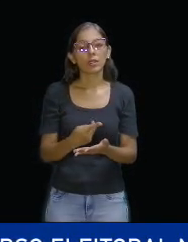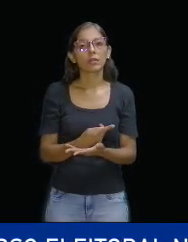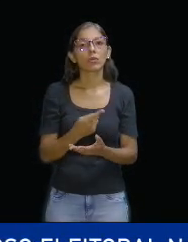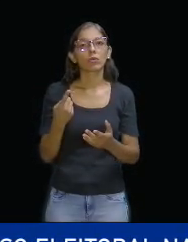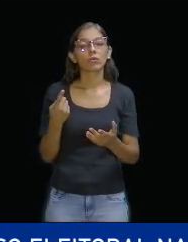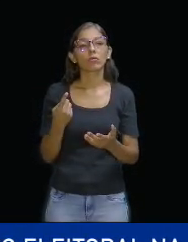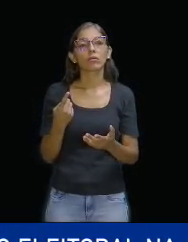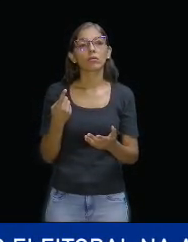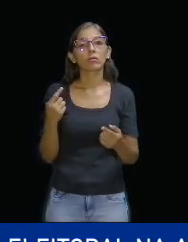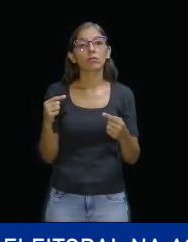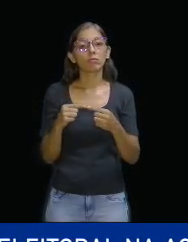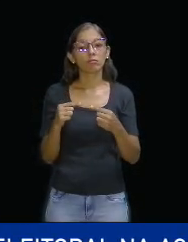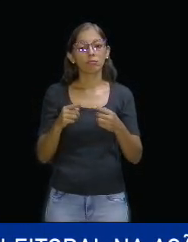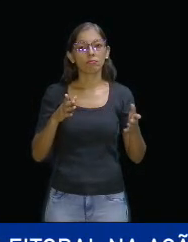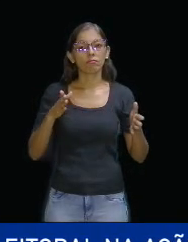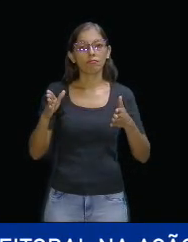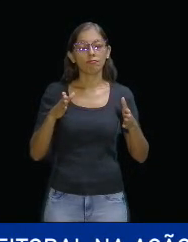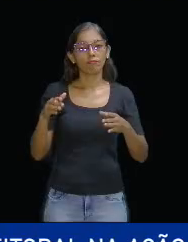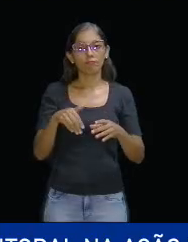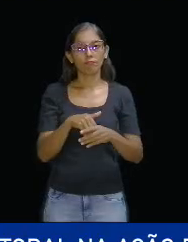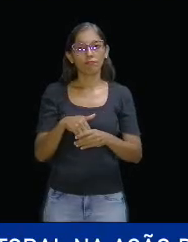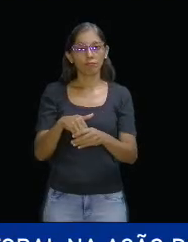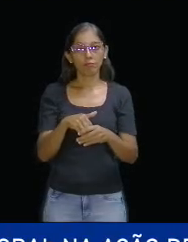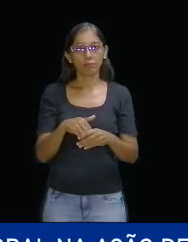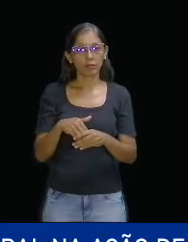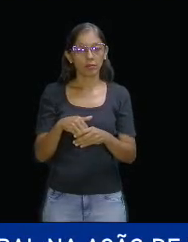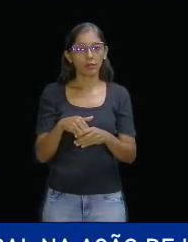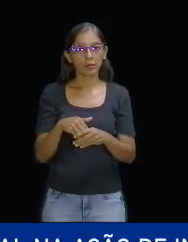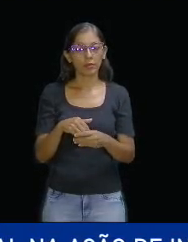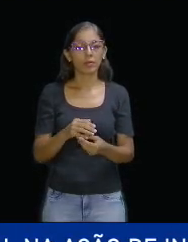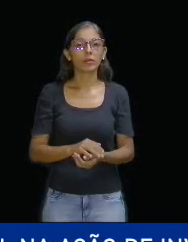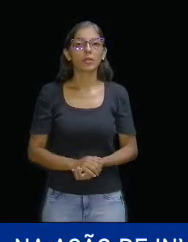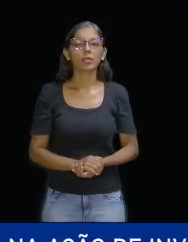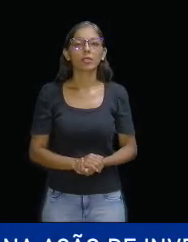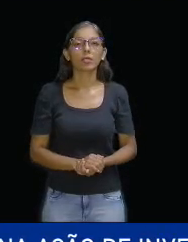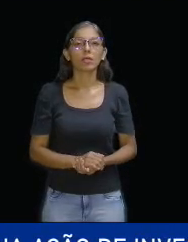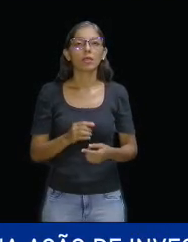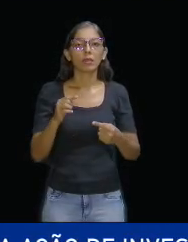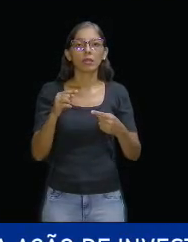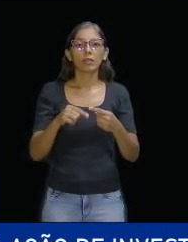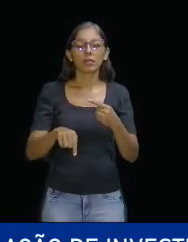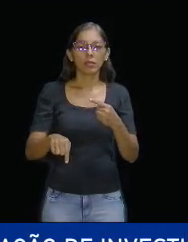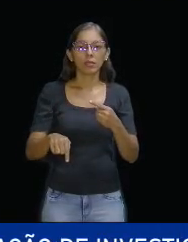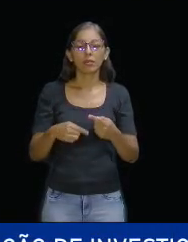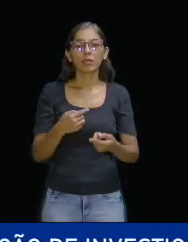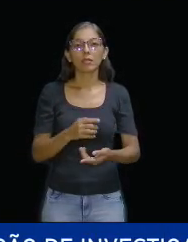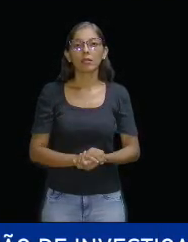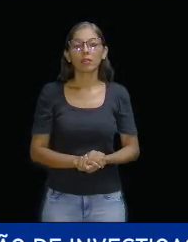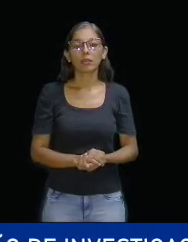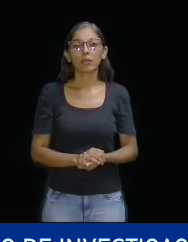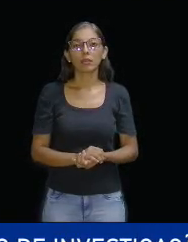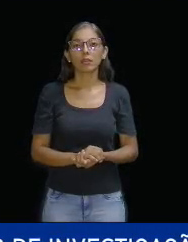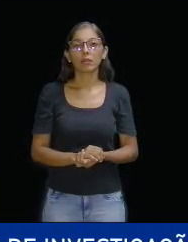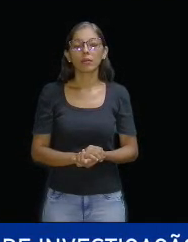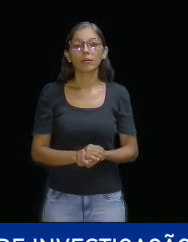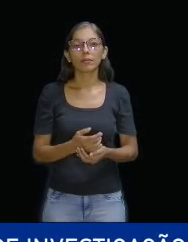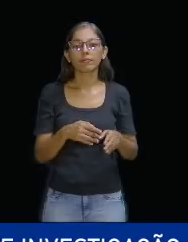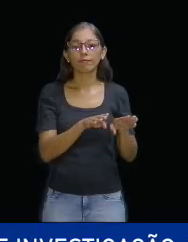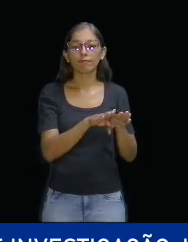normalidade e a legitimidade das eleições, desvirtuando a igualdade de condições entre os